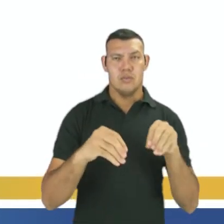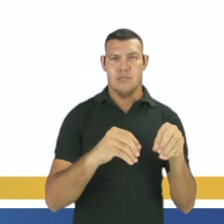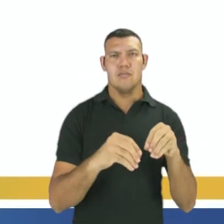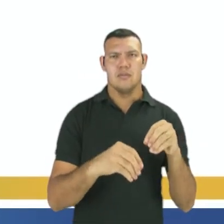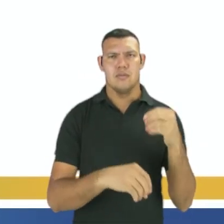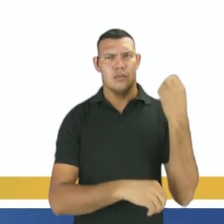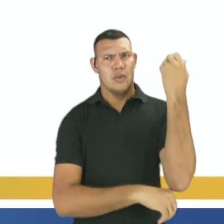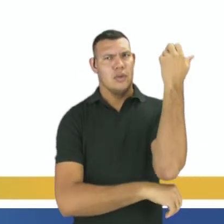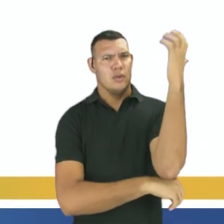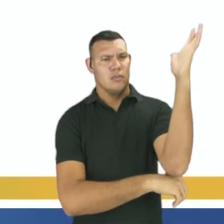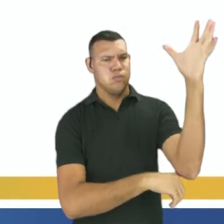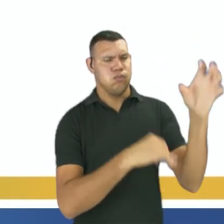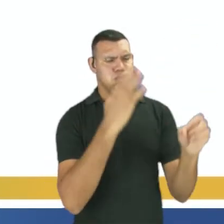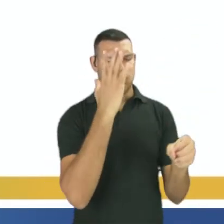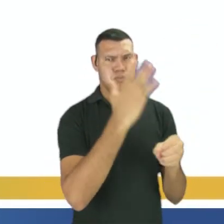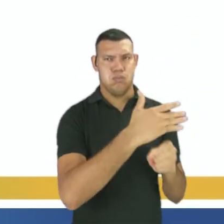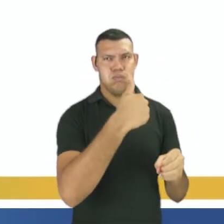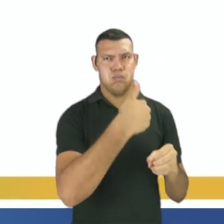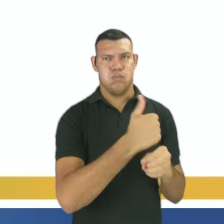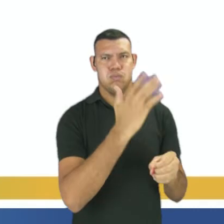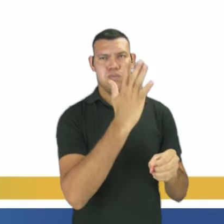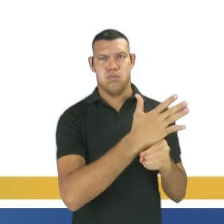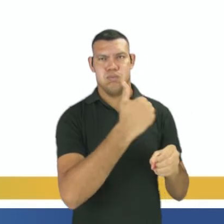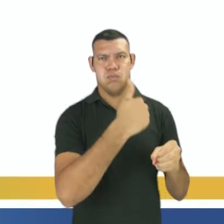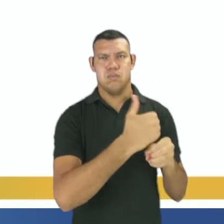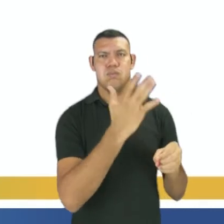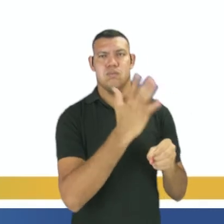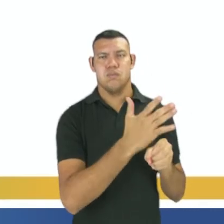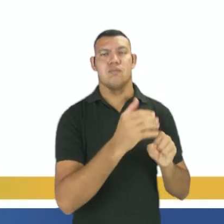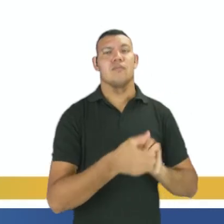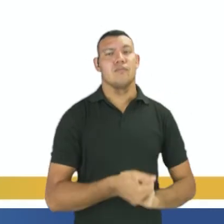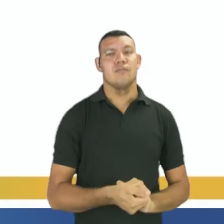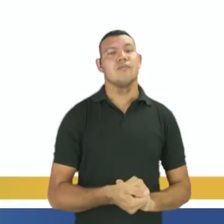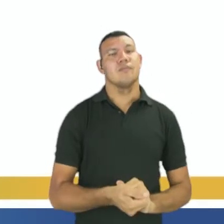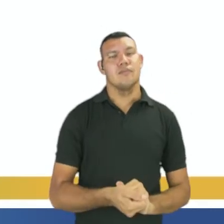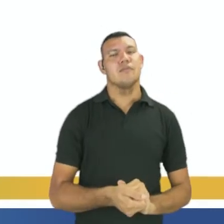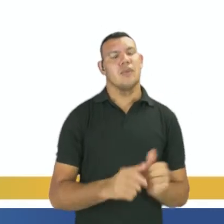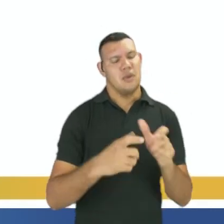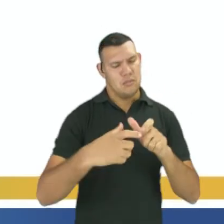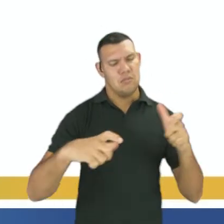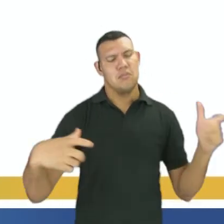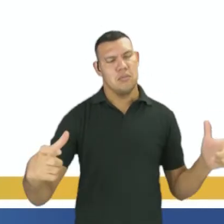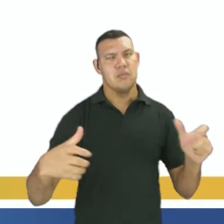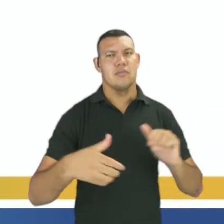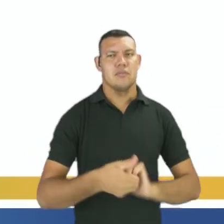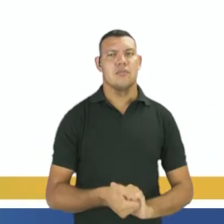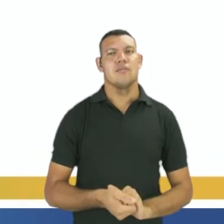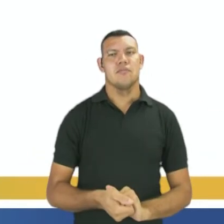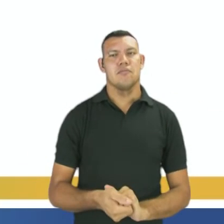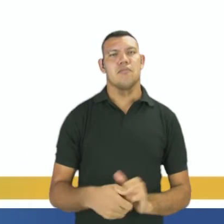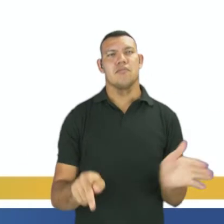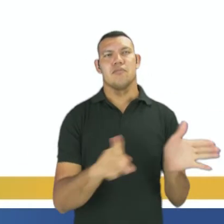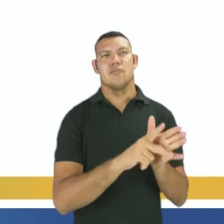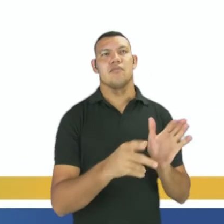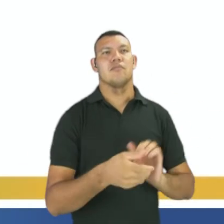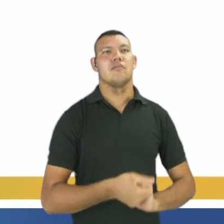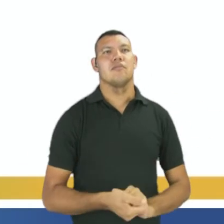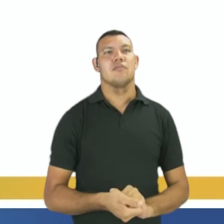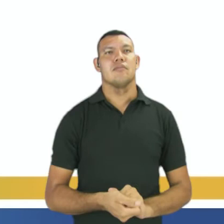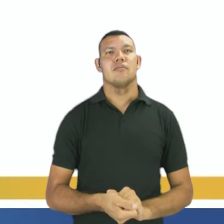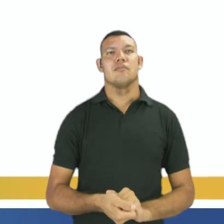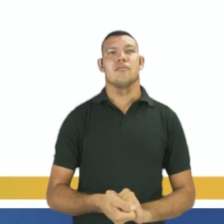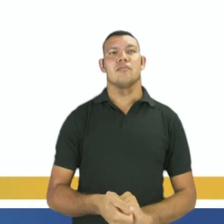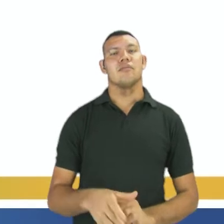EA Castanheira né eu é a principal vegetação encontrada na maior parte nessa mata de terra firme